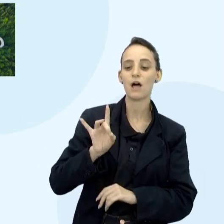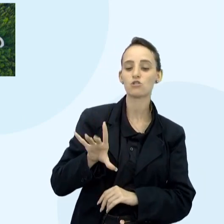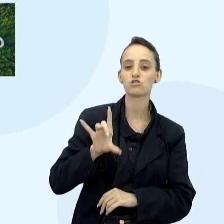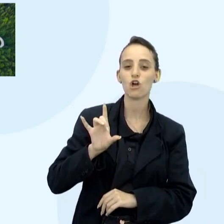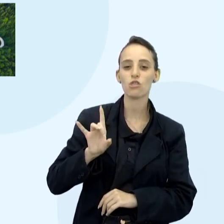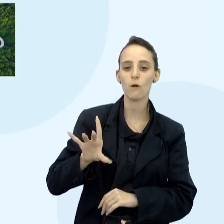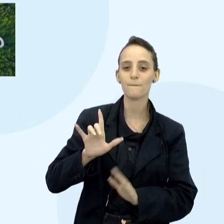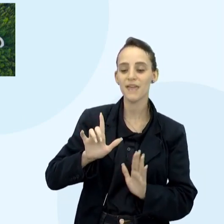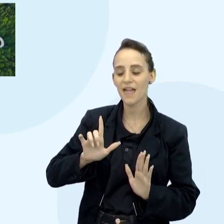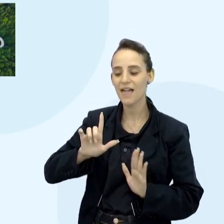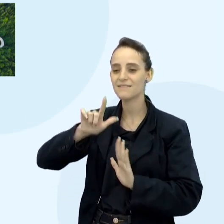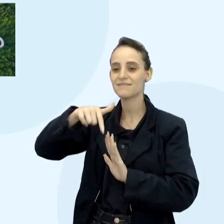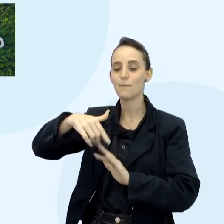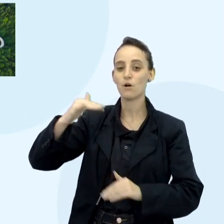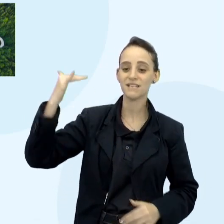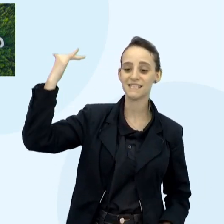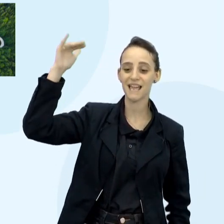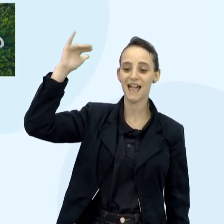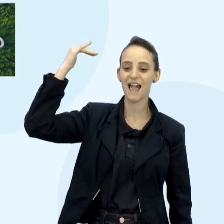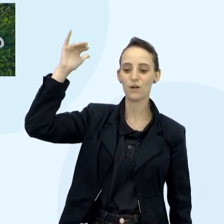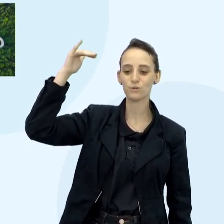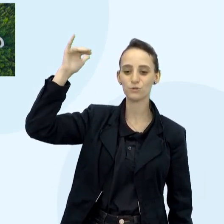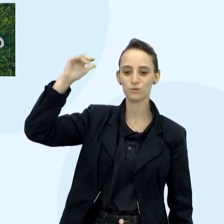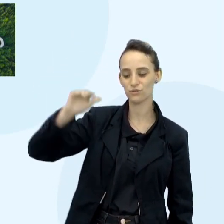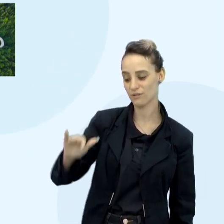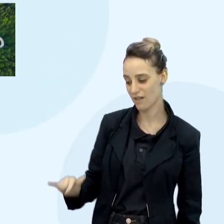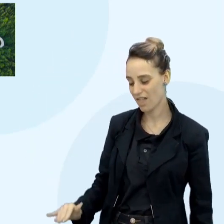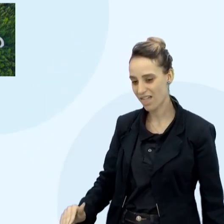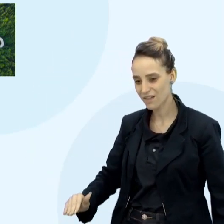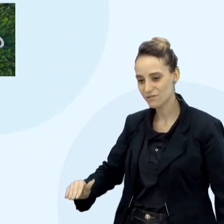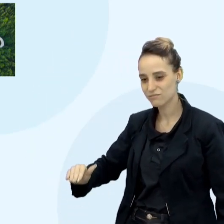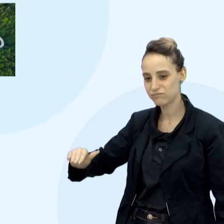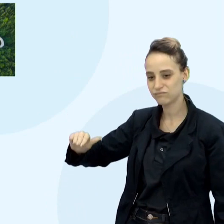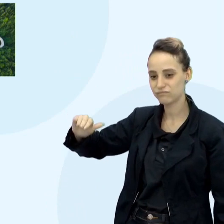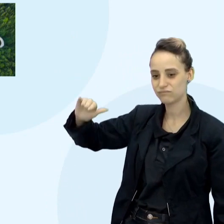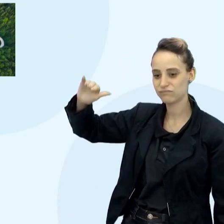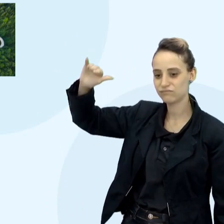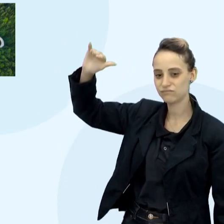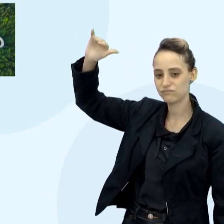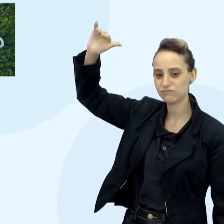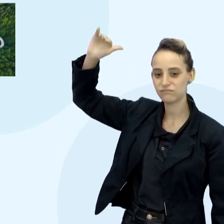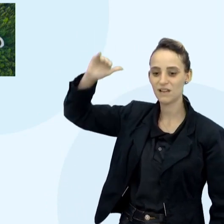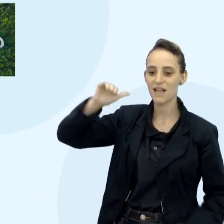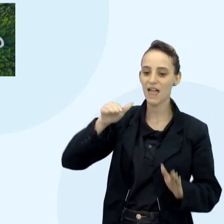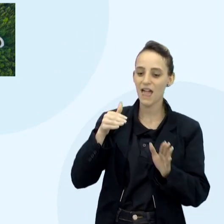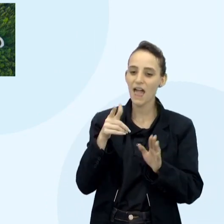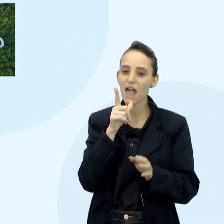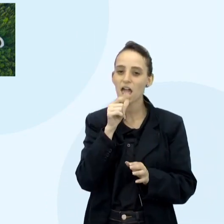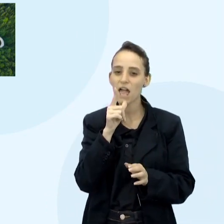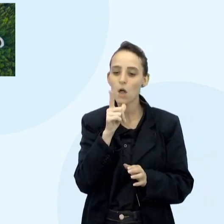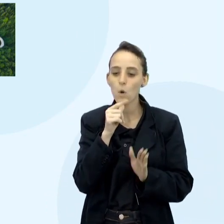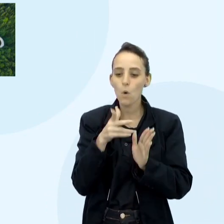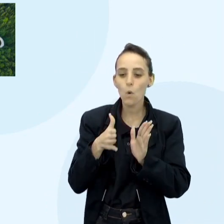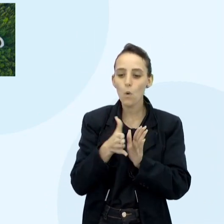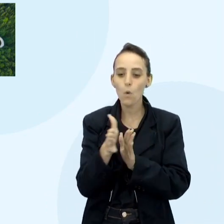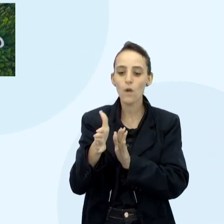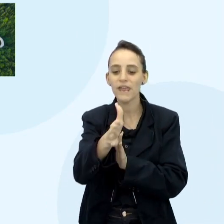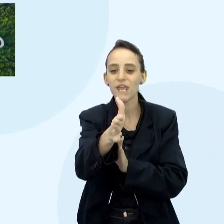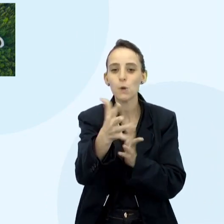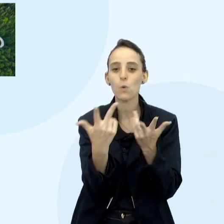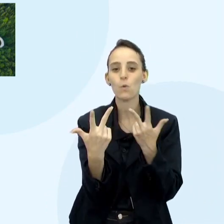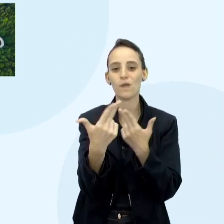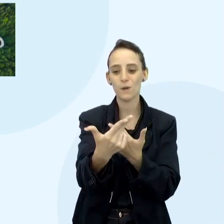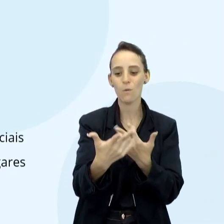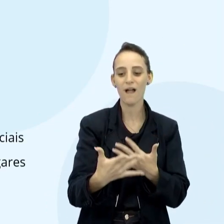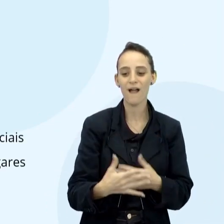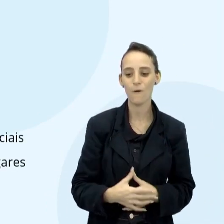adulta e a vida inteira, a construção da identidade é como esse rio aí que está aí entremeando a floresta. É